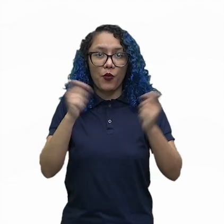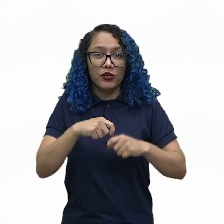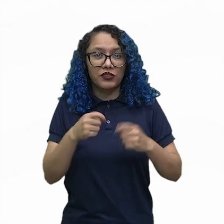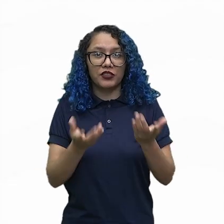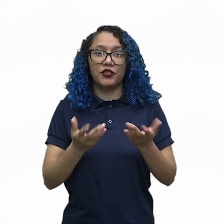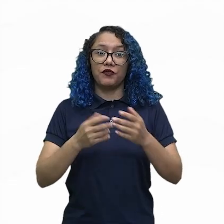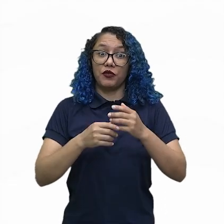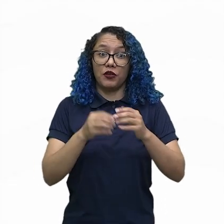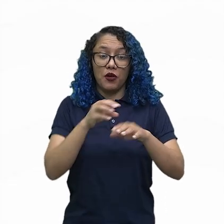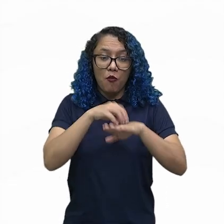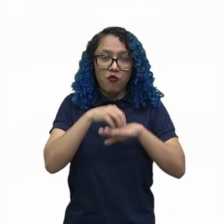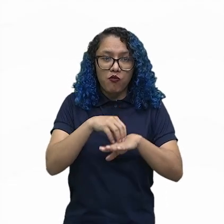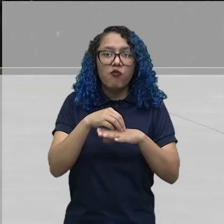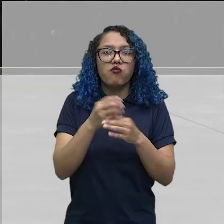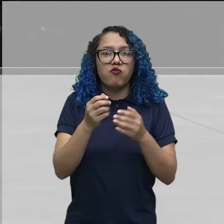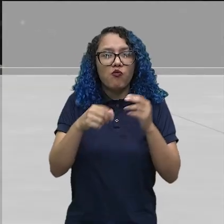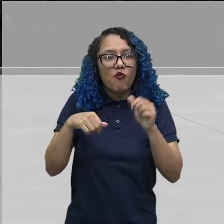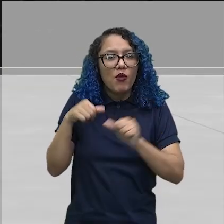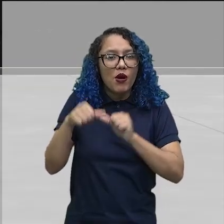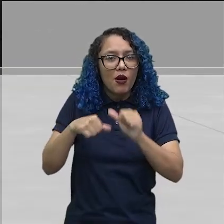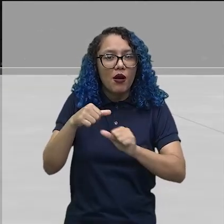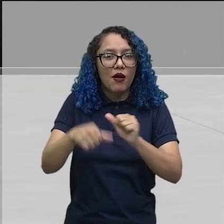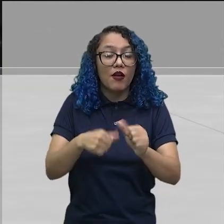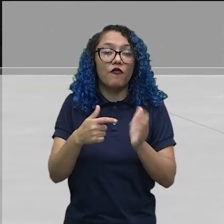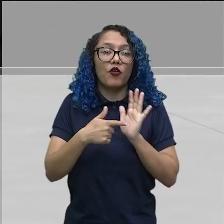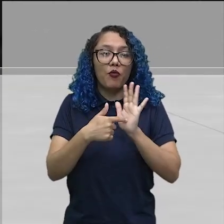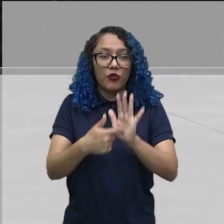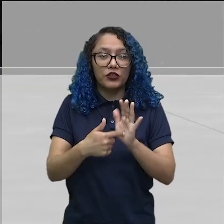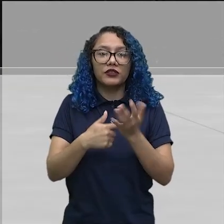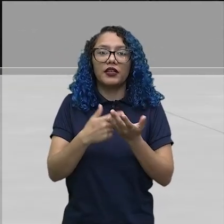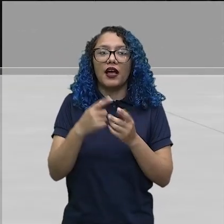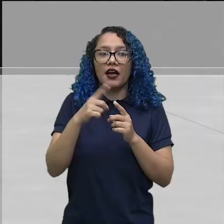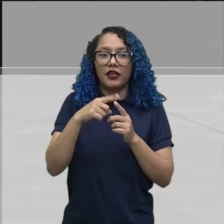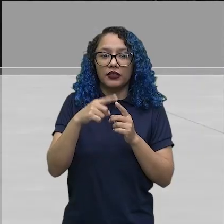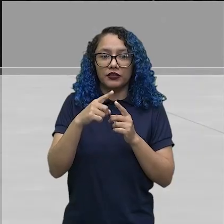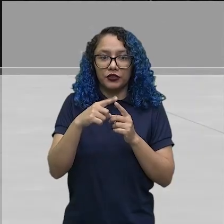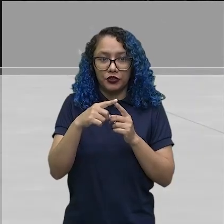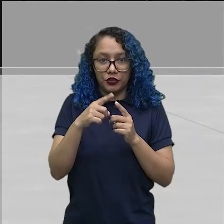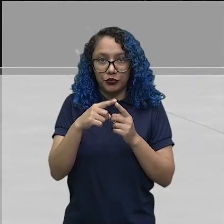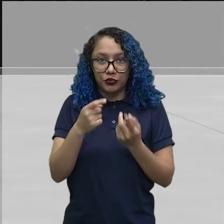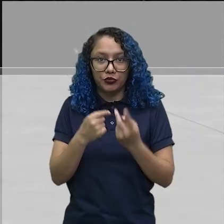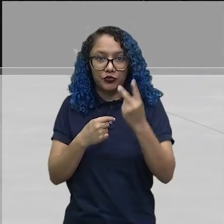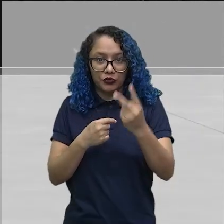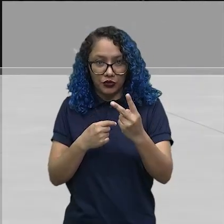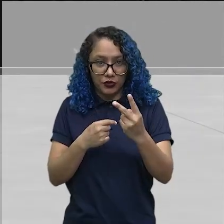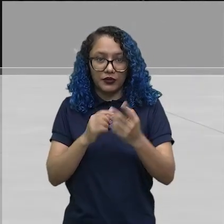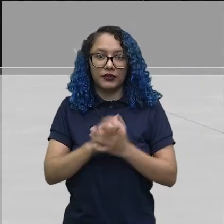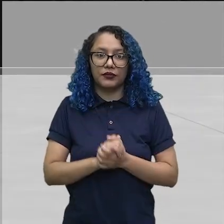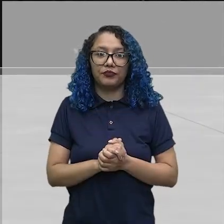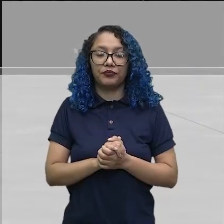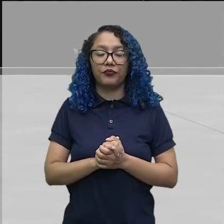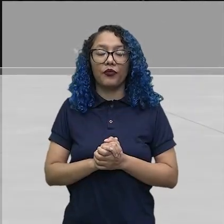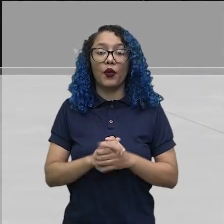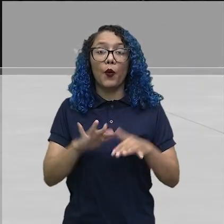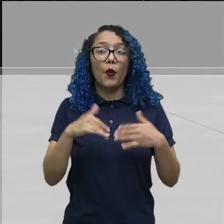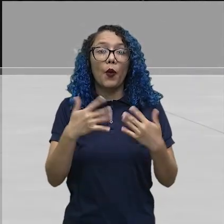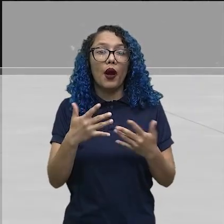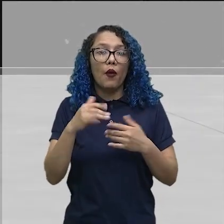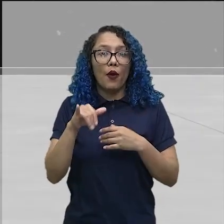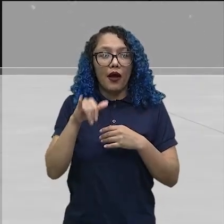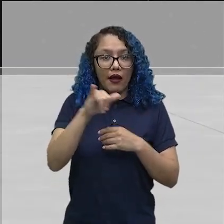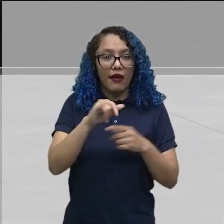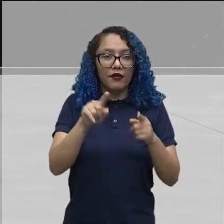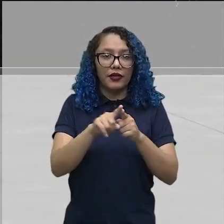maior conexão, eu tenho aqui para vocês, né, dois meios de transporte que eu vou analisar, o aéreo e o marítimo. Vou começar